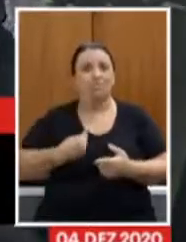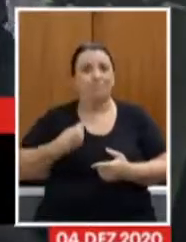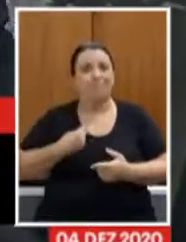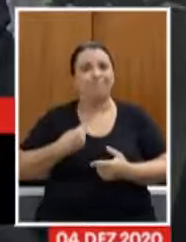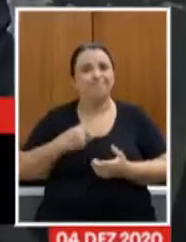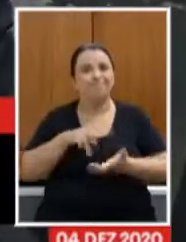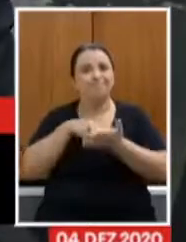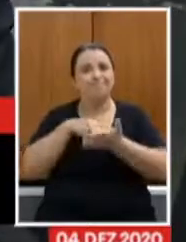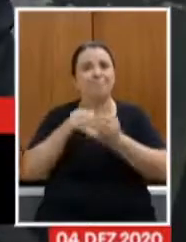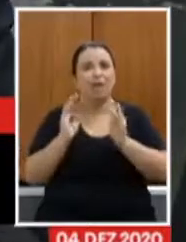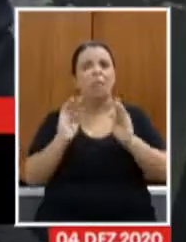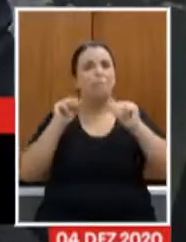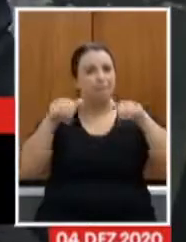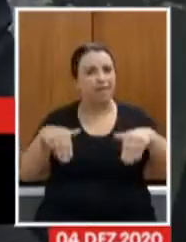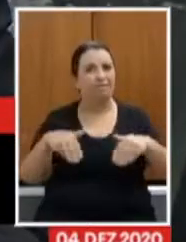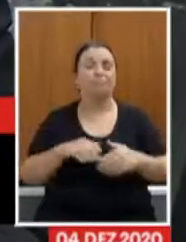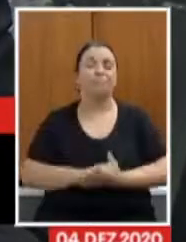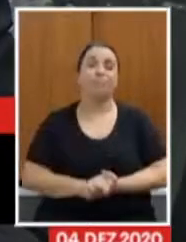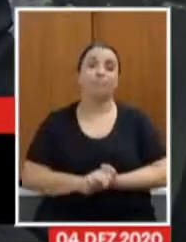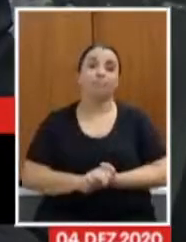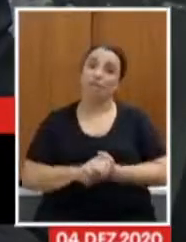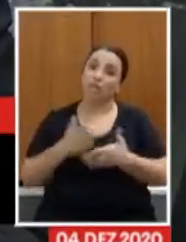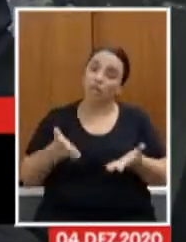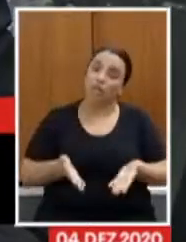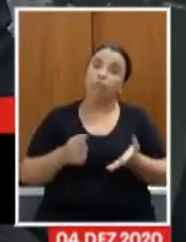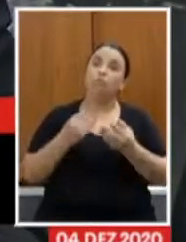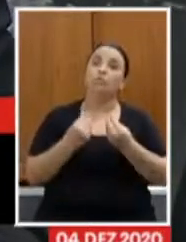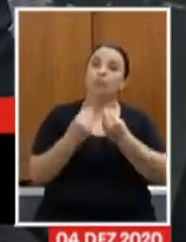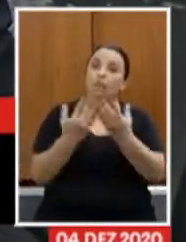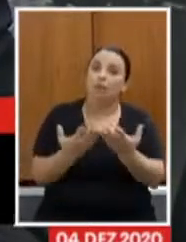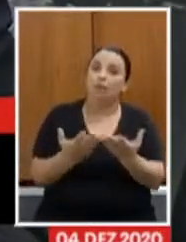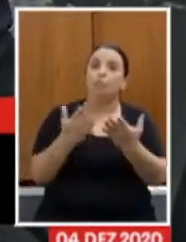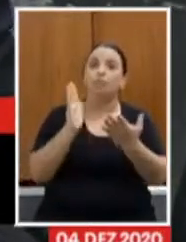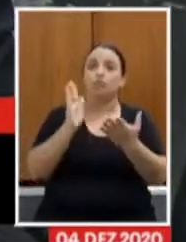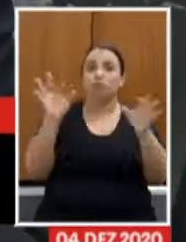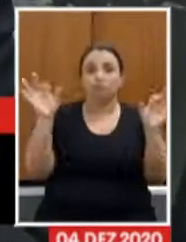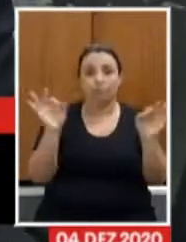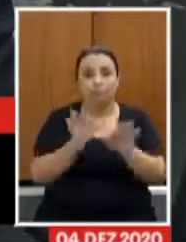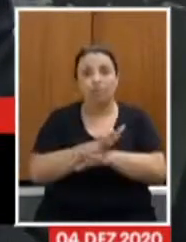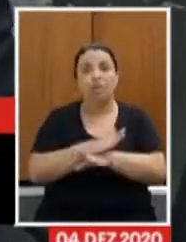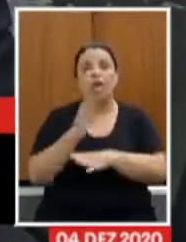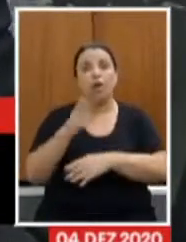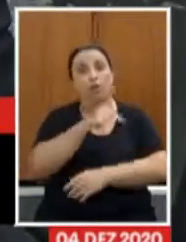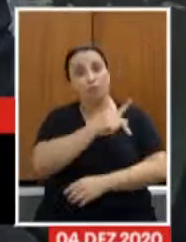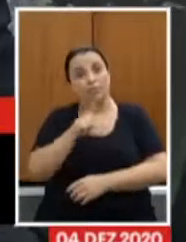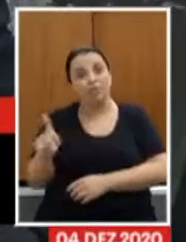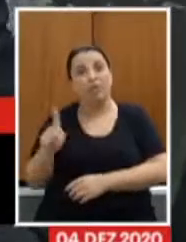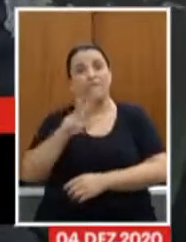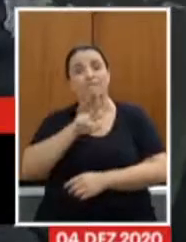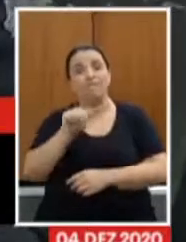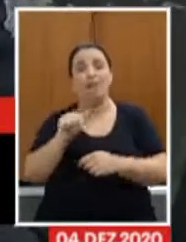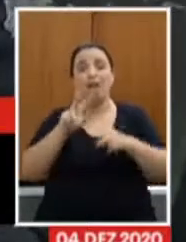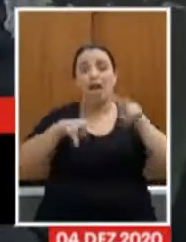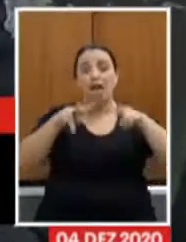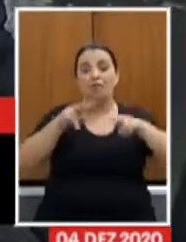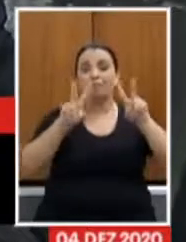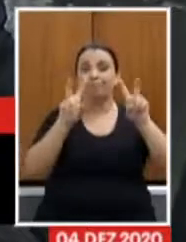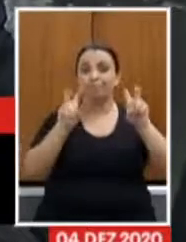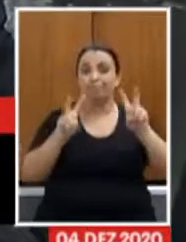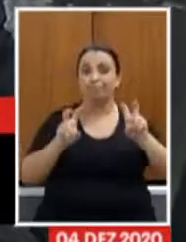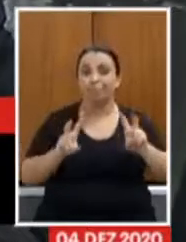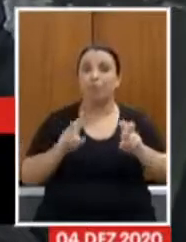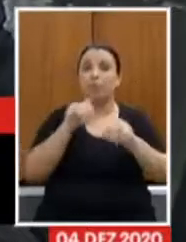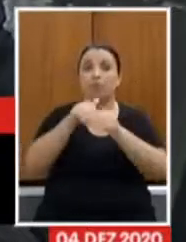então, encerrado, portanto, os encaminhamentos, a presidência vai submeter a matéria à votação pelo